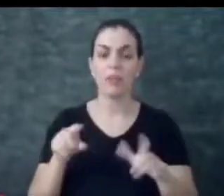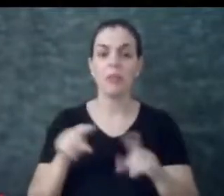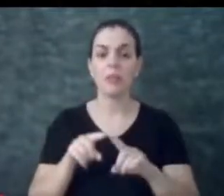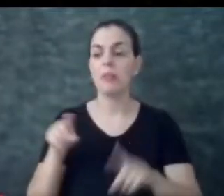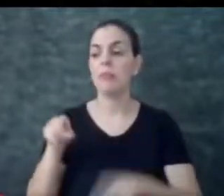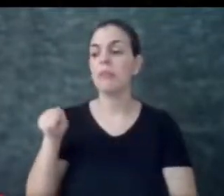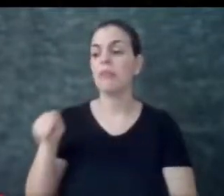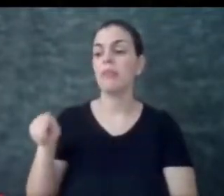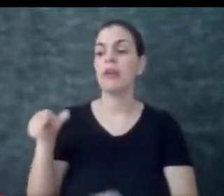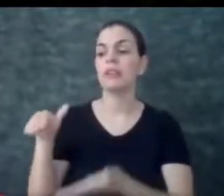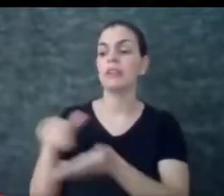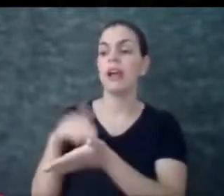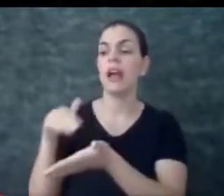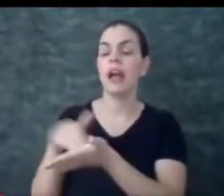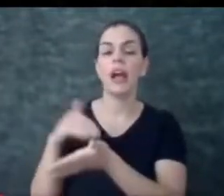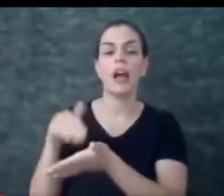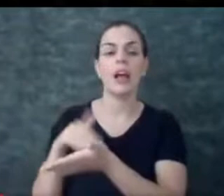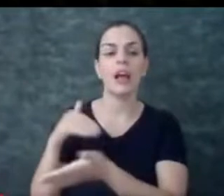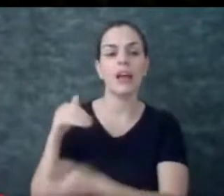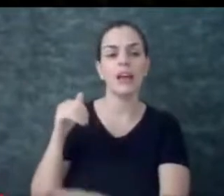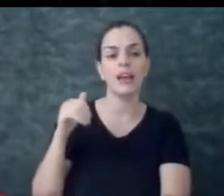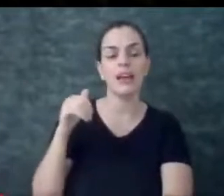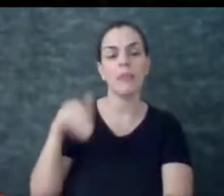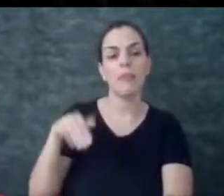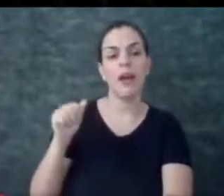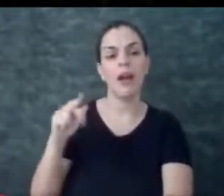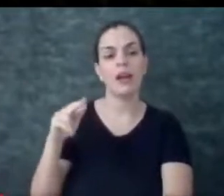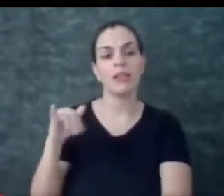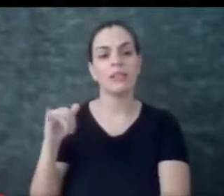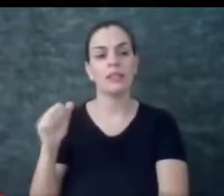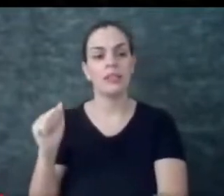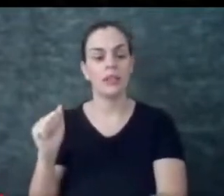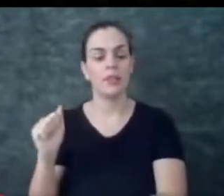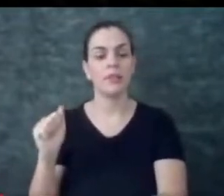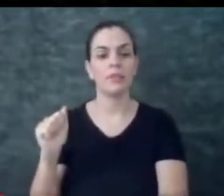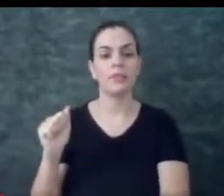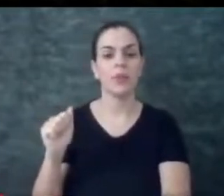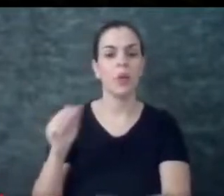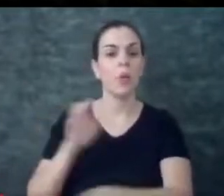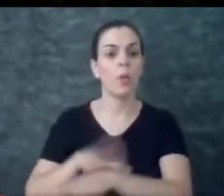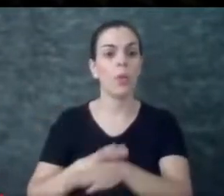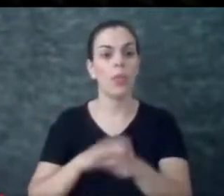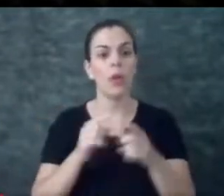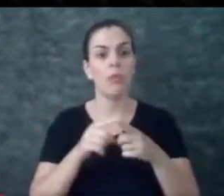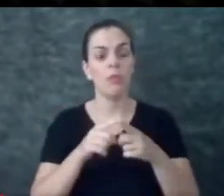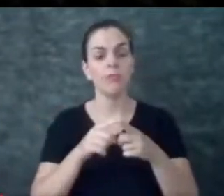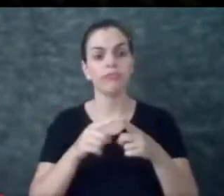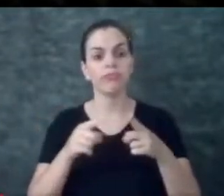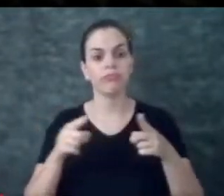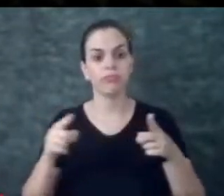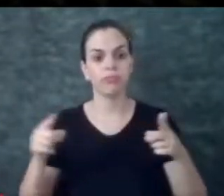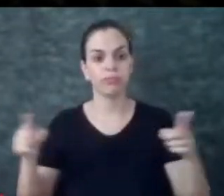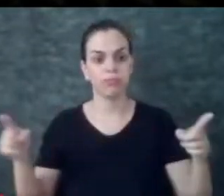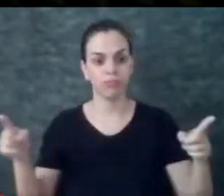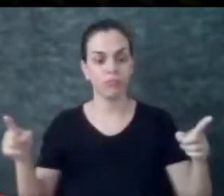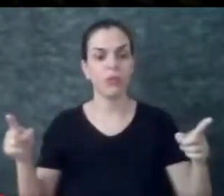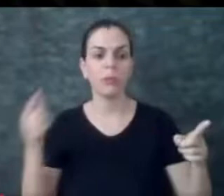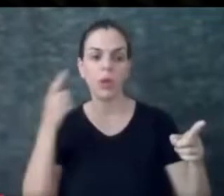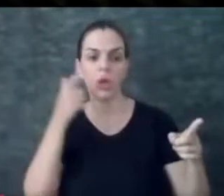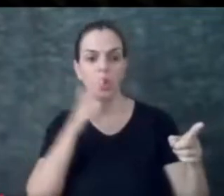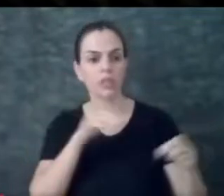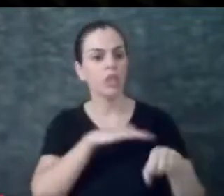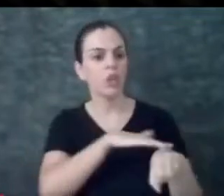o espaço de qualidade com tempo Grande para que converse com os senhores e com as senhoras